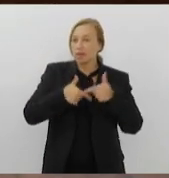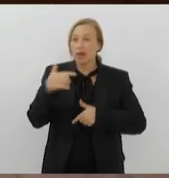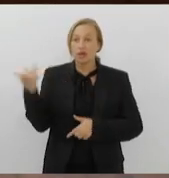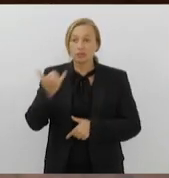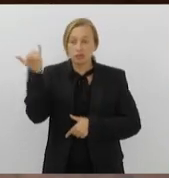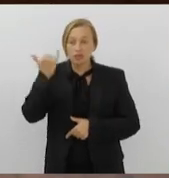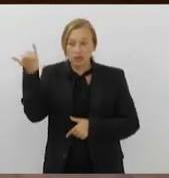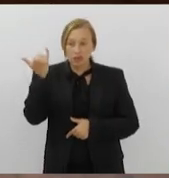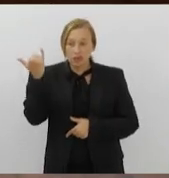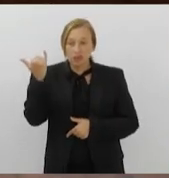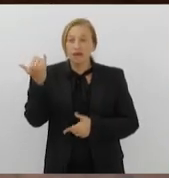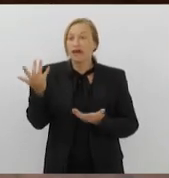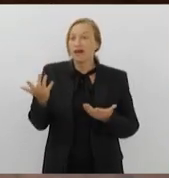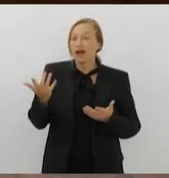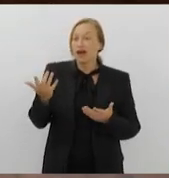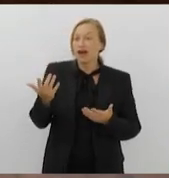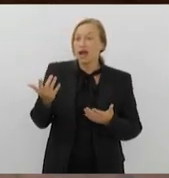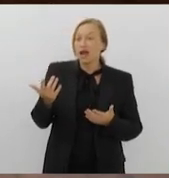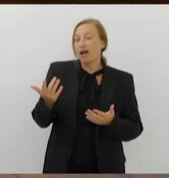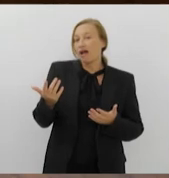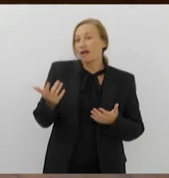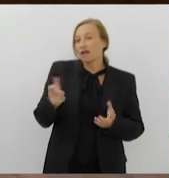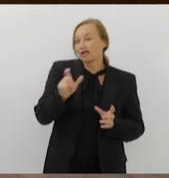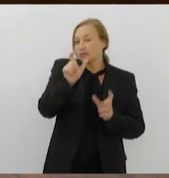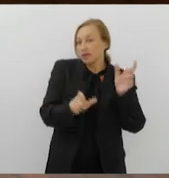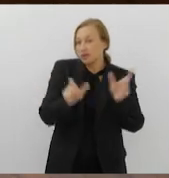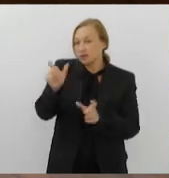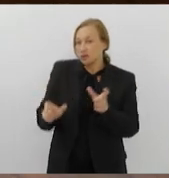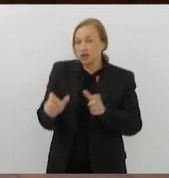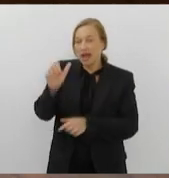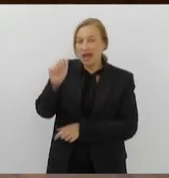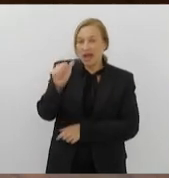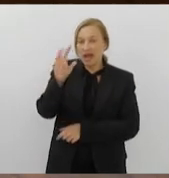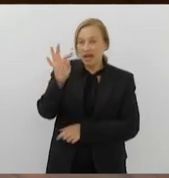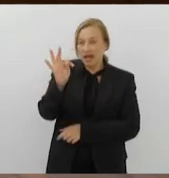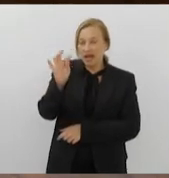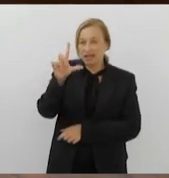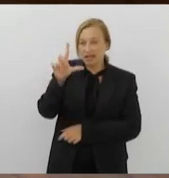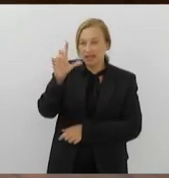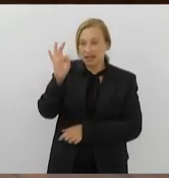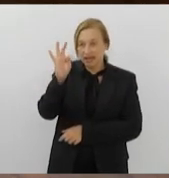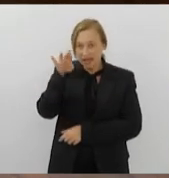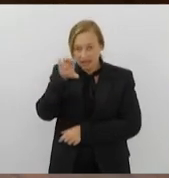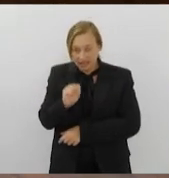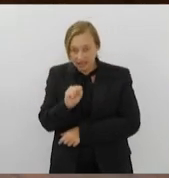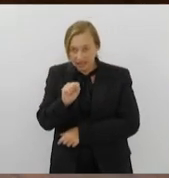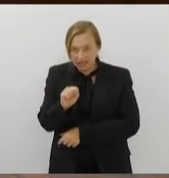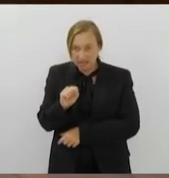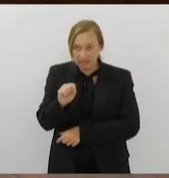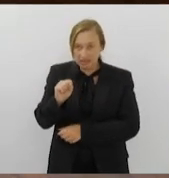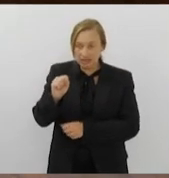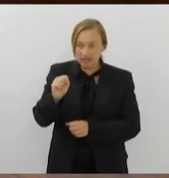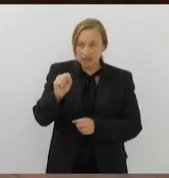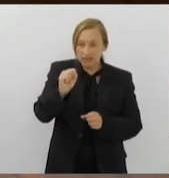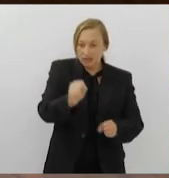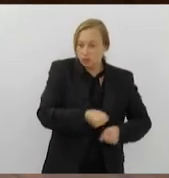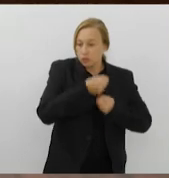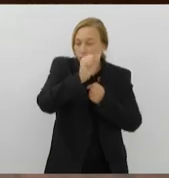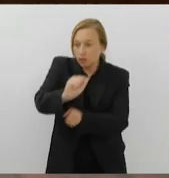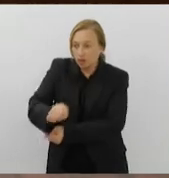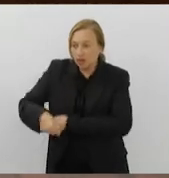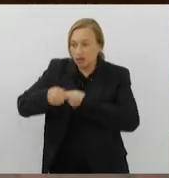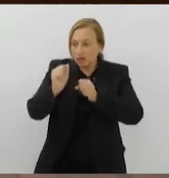da paracanoagem. Esse é um projeto que eu coloquei hoje, que foi votado pelos meus companheiros aqui. Eu fico muito